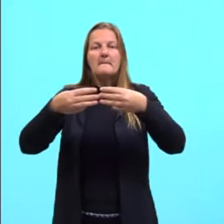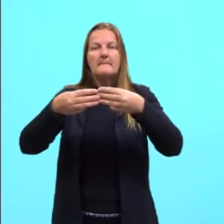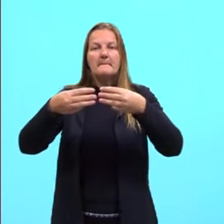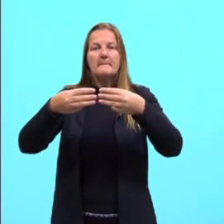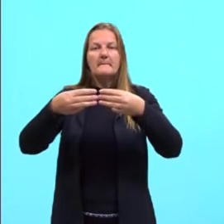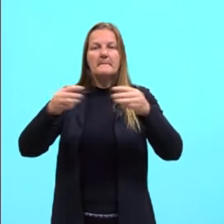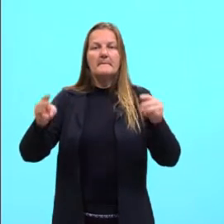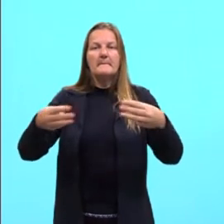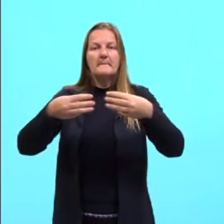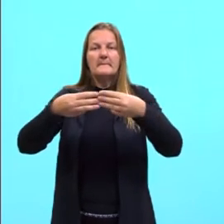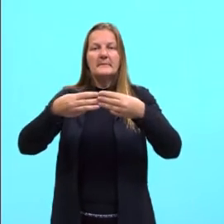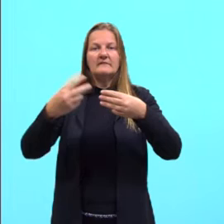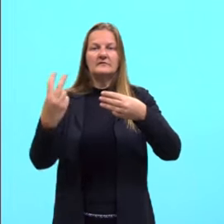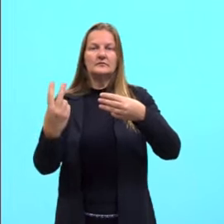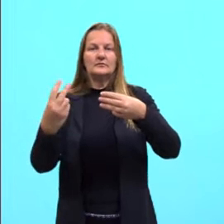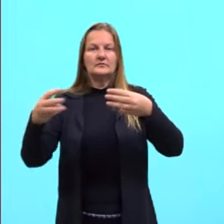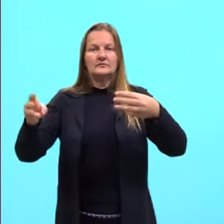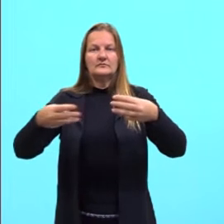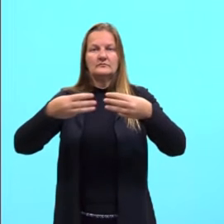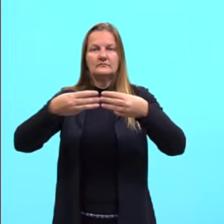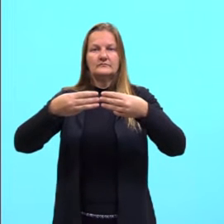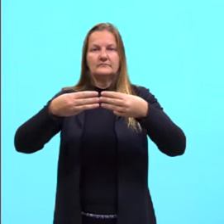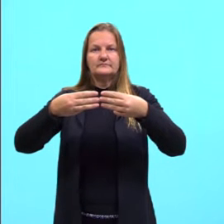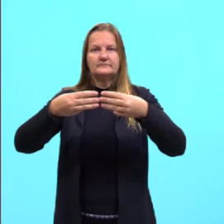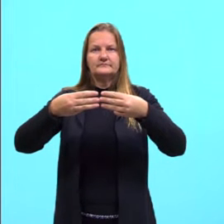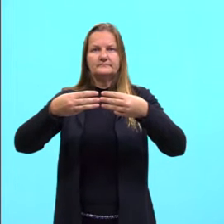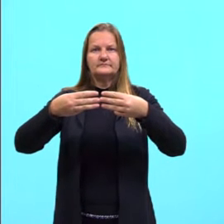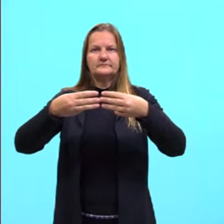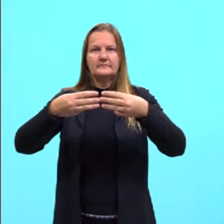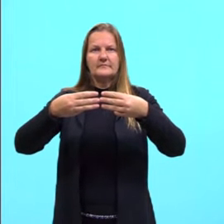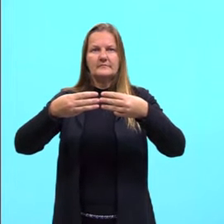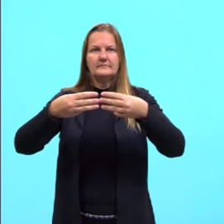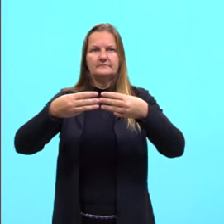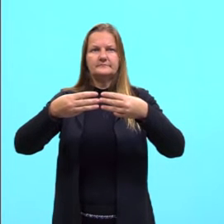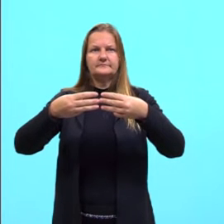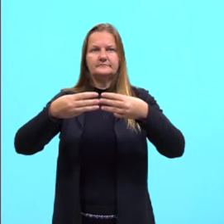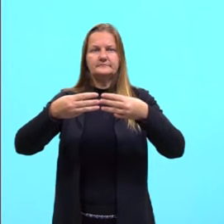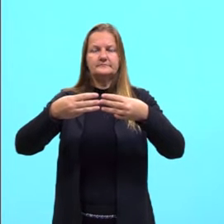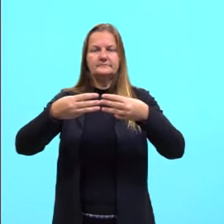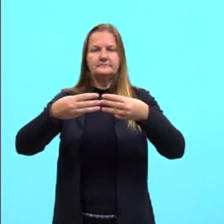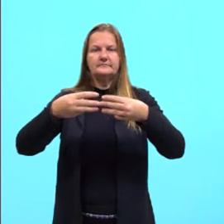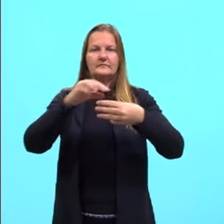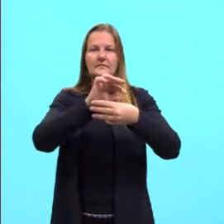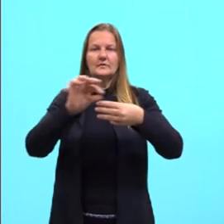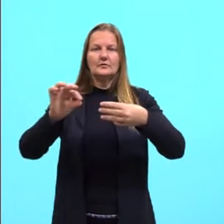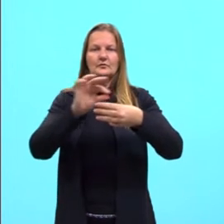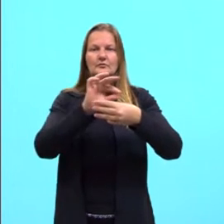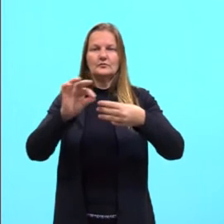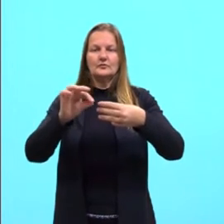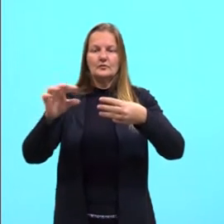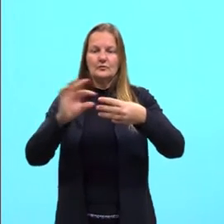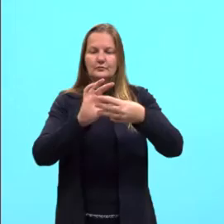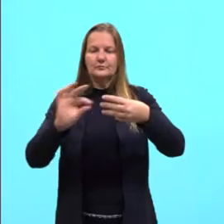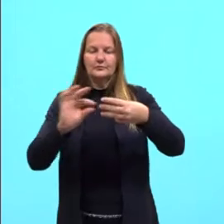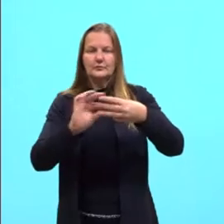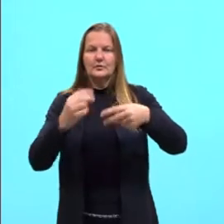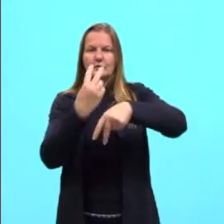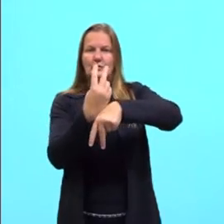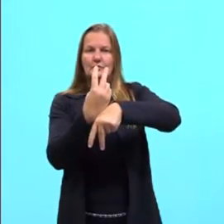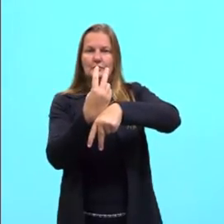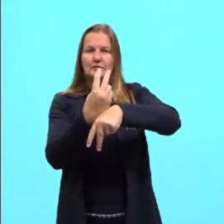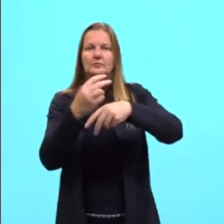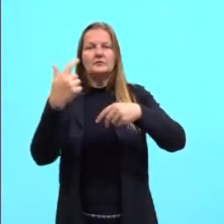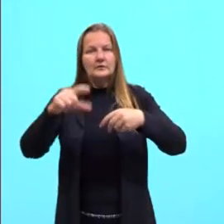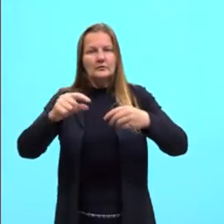lembra metade você não tô cinetocoros ligam-se as fibras do fuso e os cromossomos